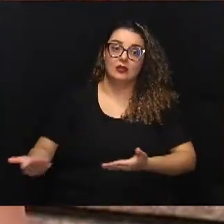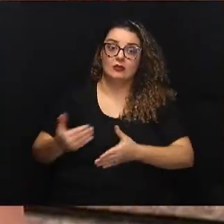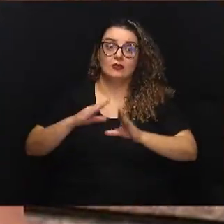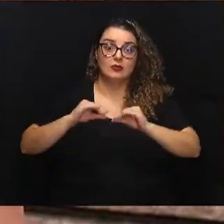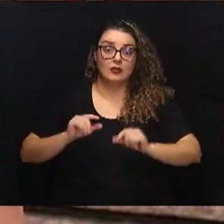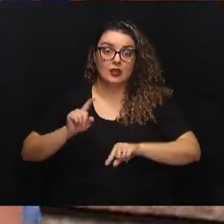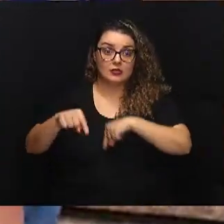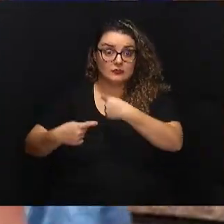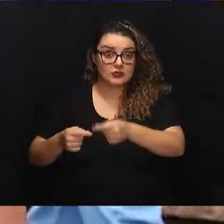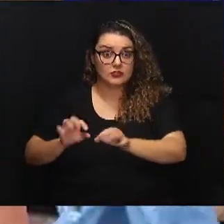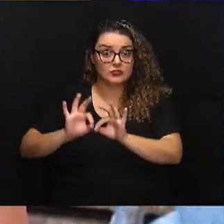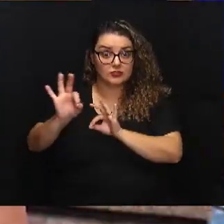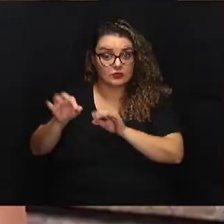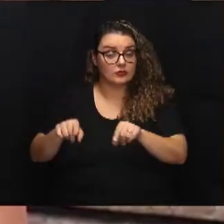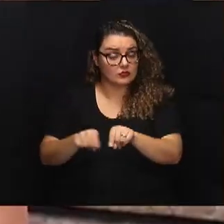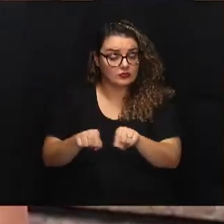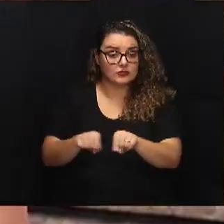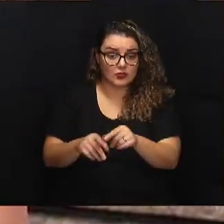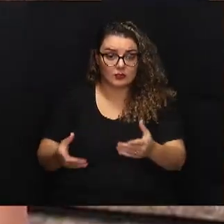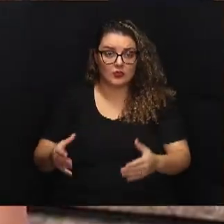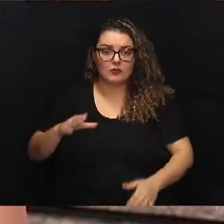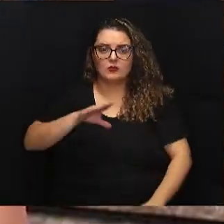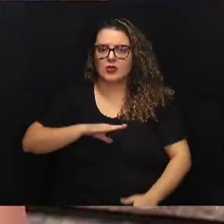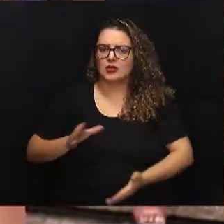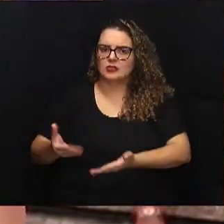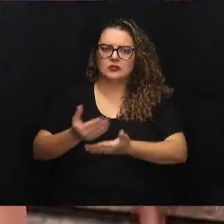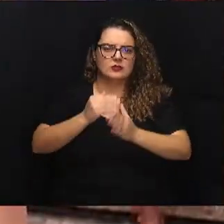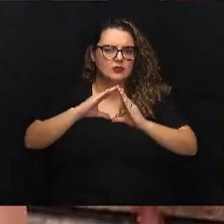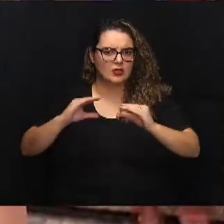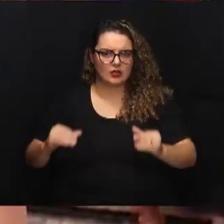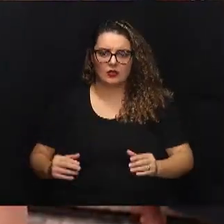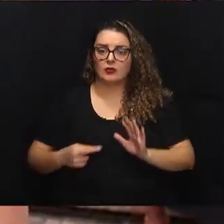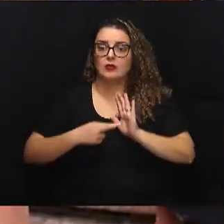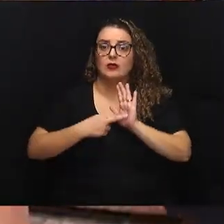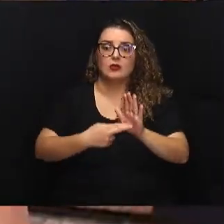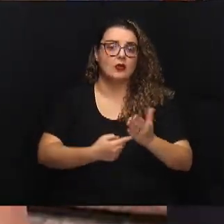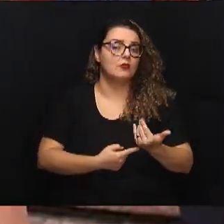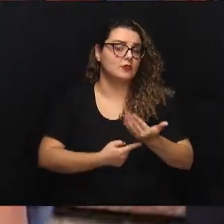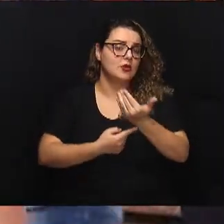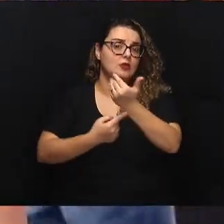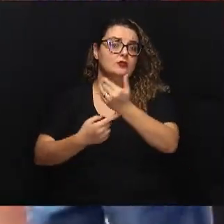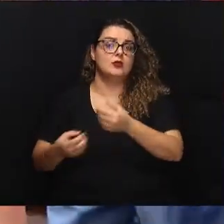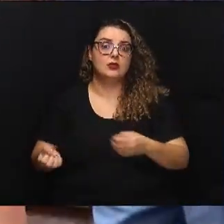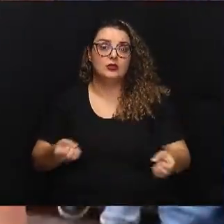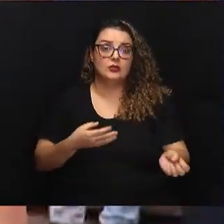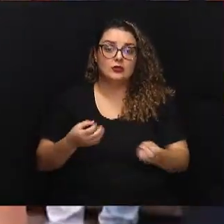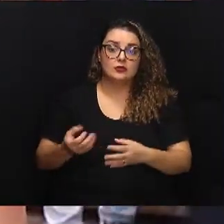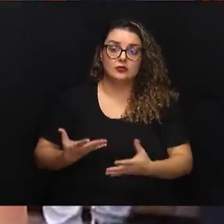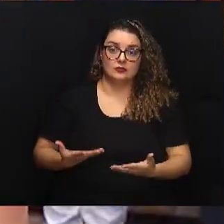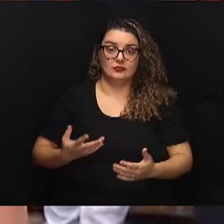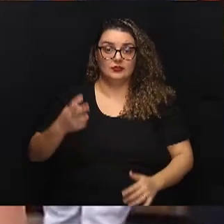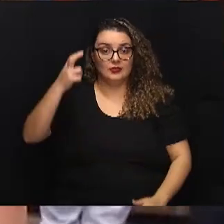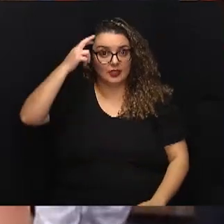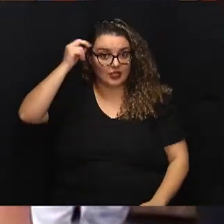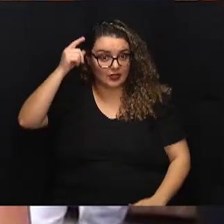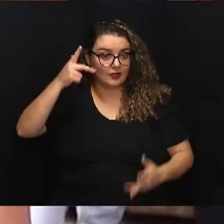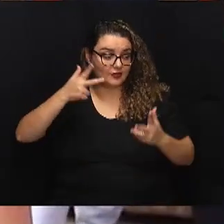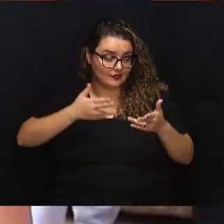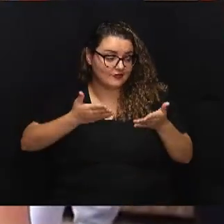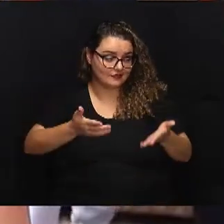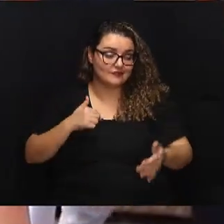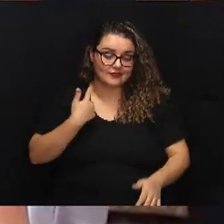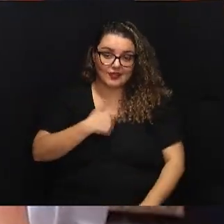fora também. É uma cidade acolhedora e uma cidade referência em tecnologia, inovação e em cultura, como nós